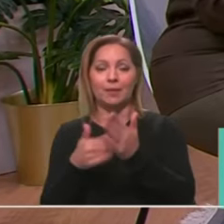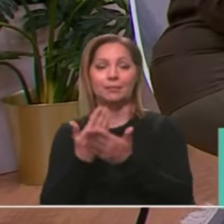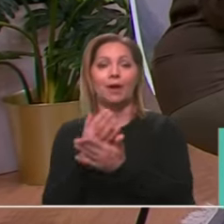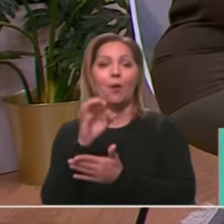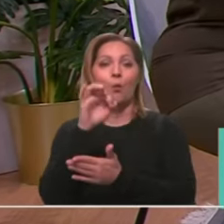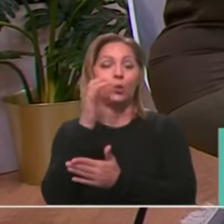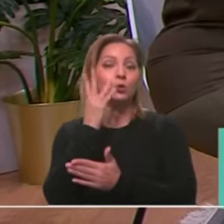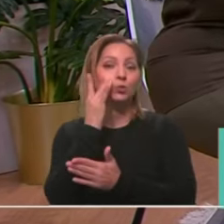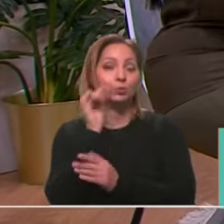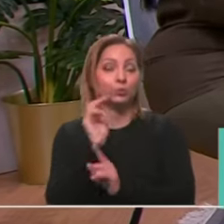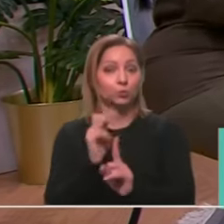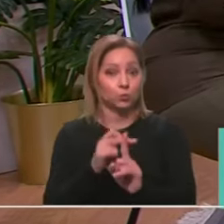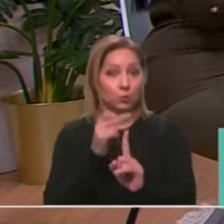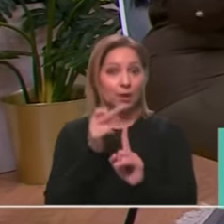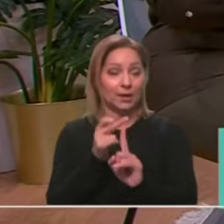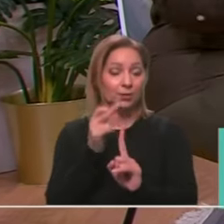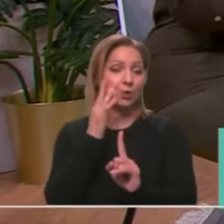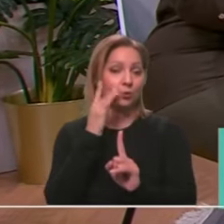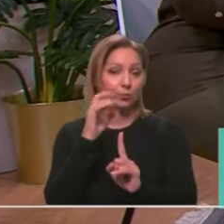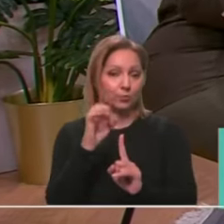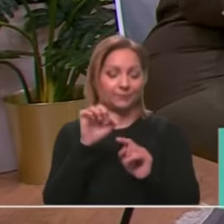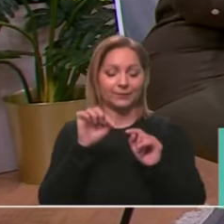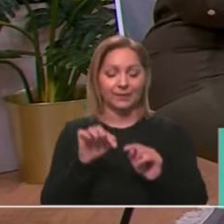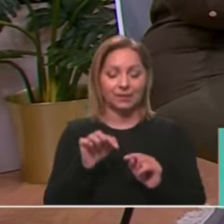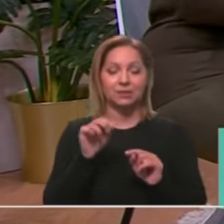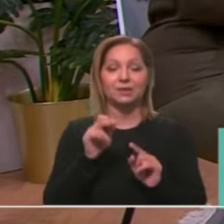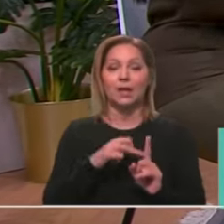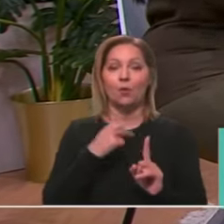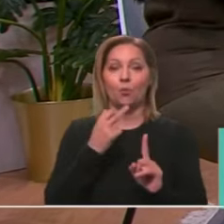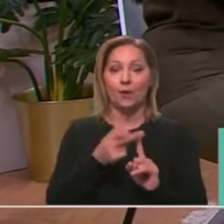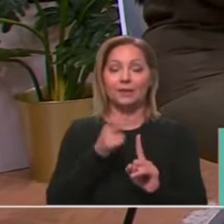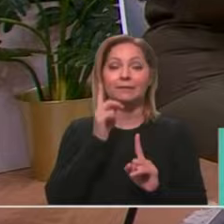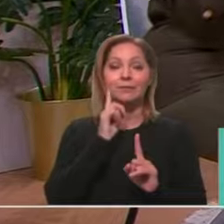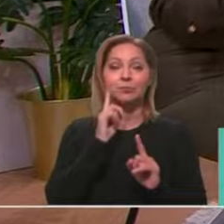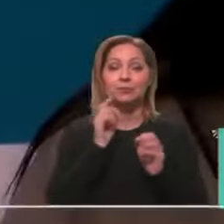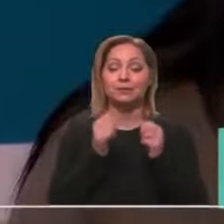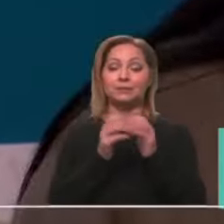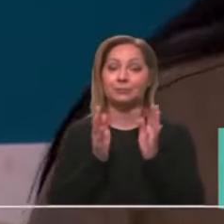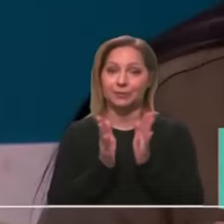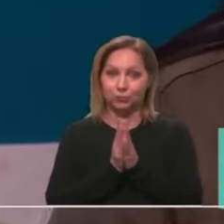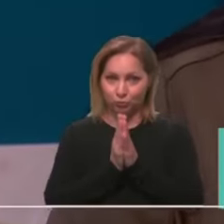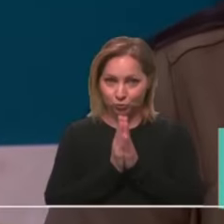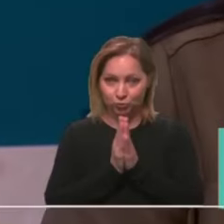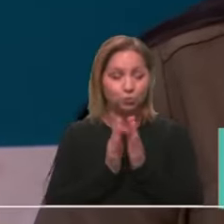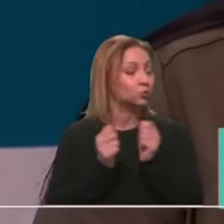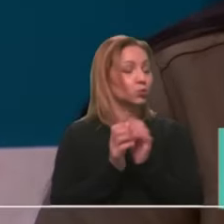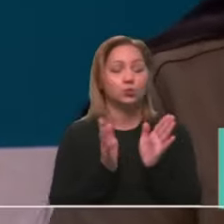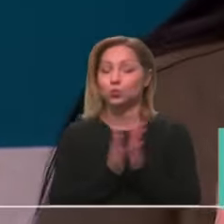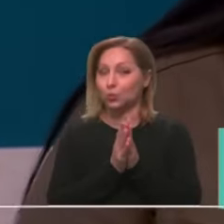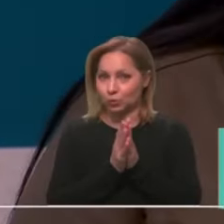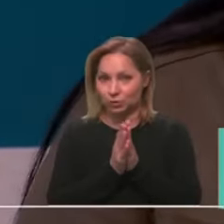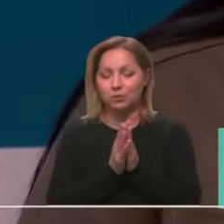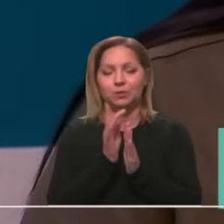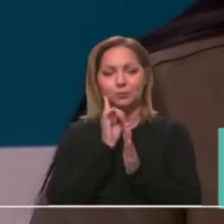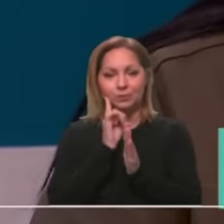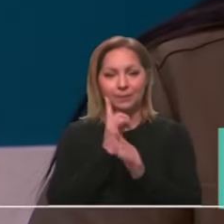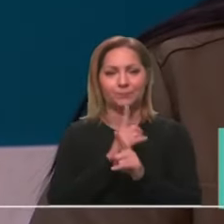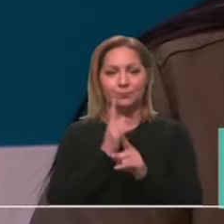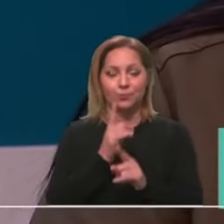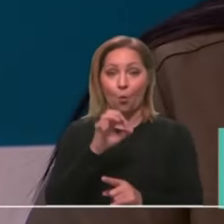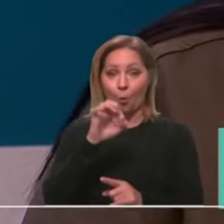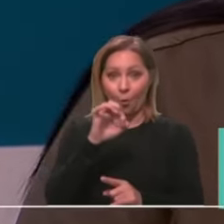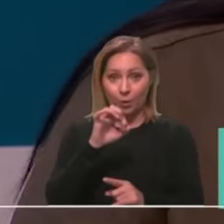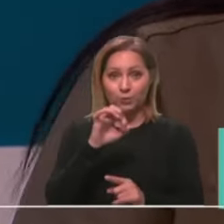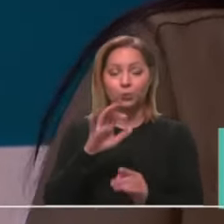todos nós, este ano não vai ser um ano indiferente para ninguém. Ah. Ninguém vai passar pelos pingos da chuva. Ah, é? Porquê? Porque o 8 traz a